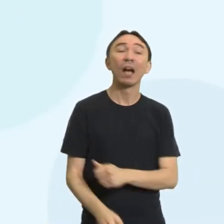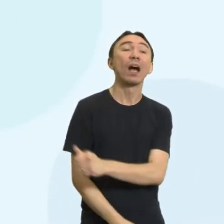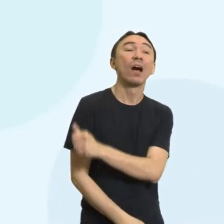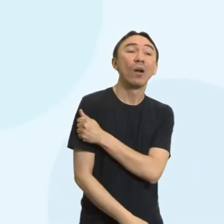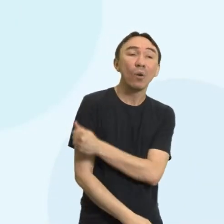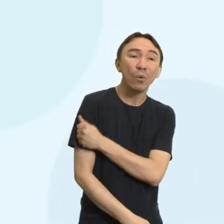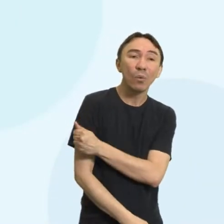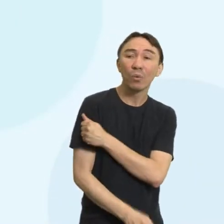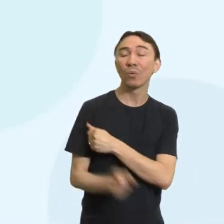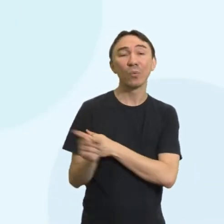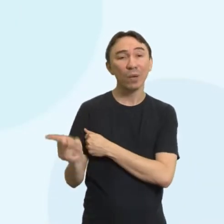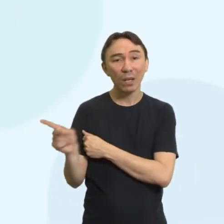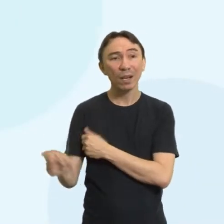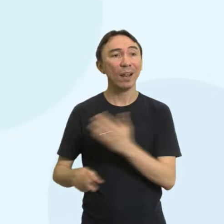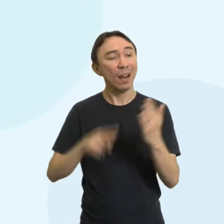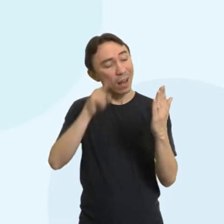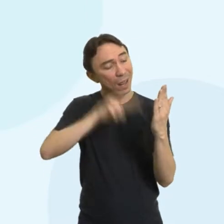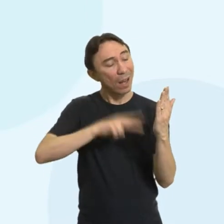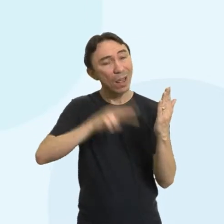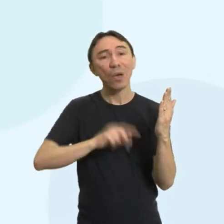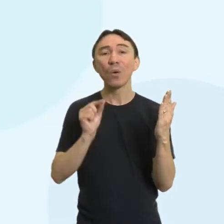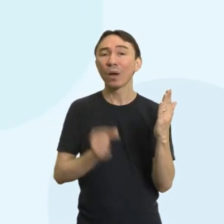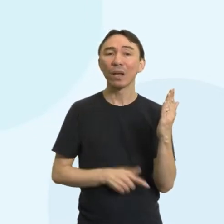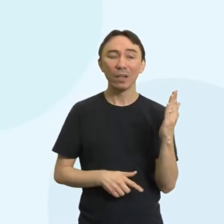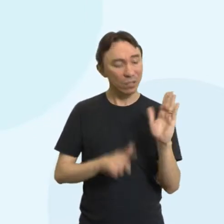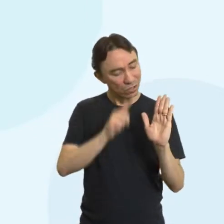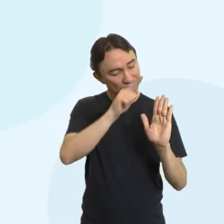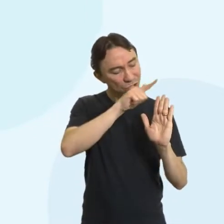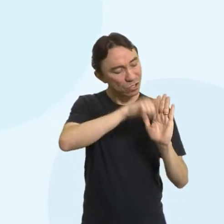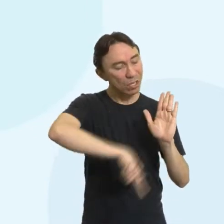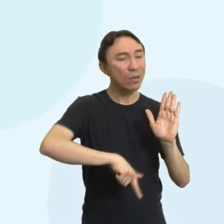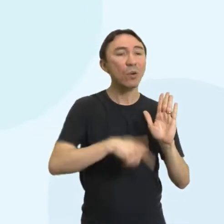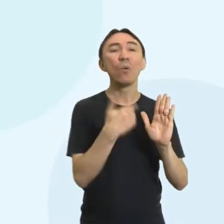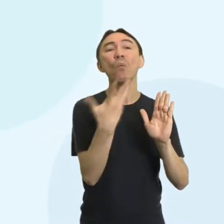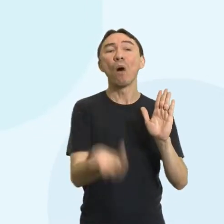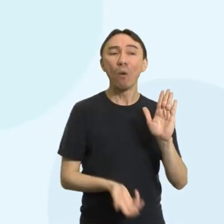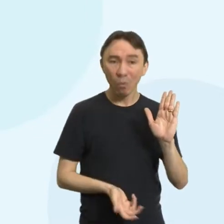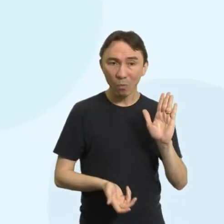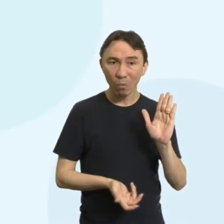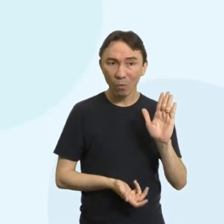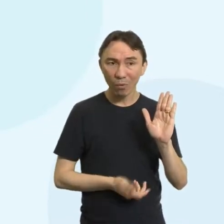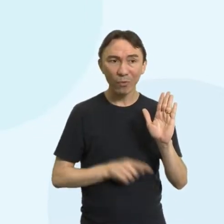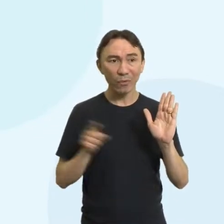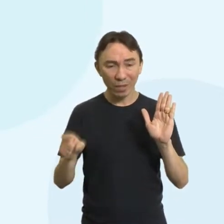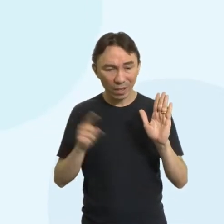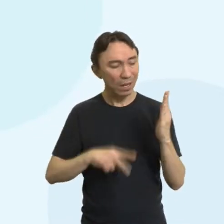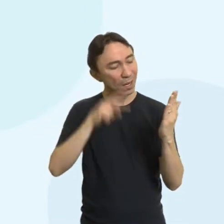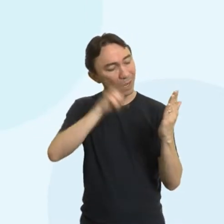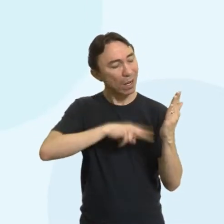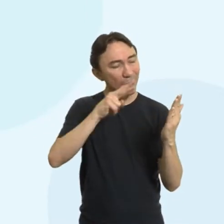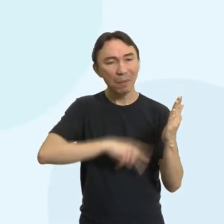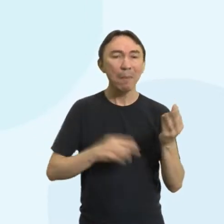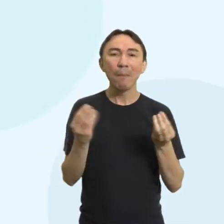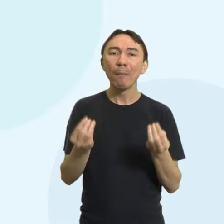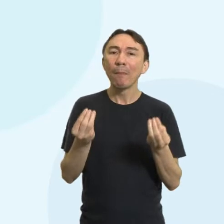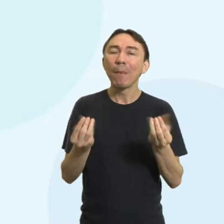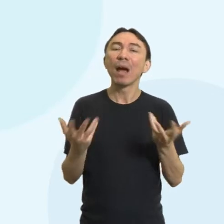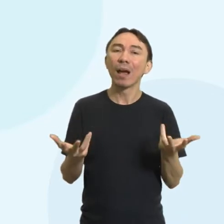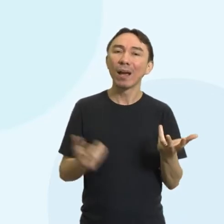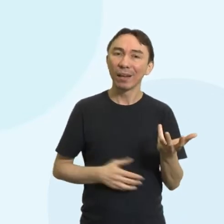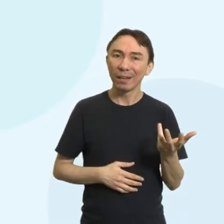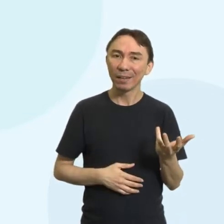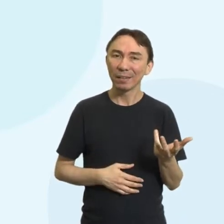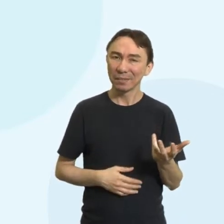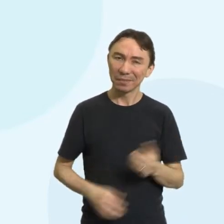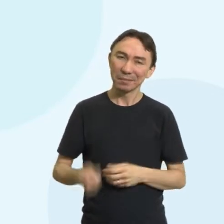Ou seja, quais gêneros eles estão acostumados a ler e com qual propósito eles realizam essas leituras? Então, 3